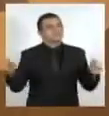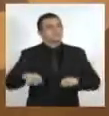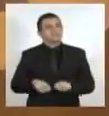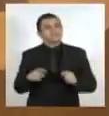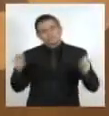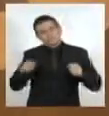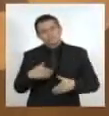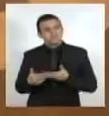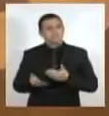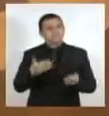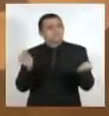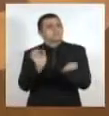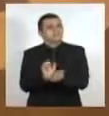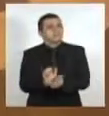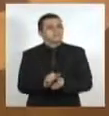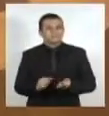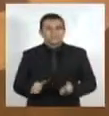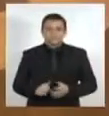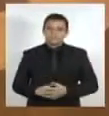os estadistas.